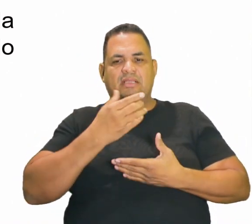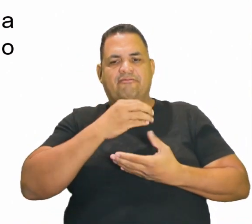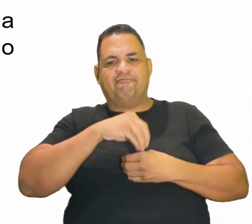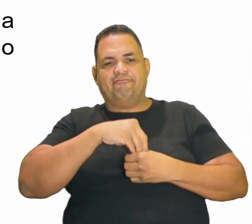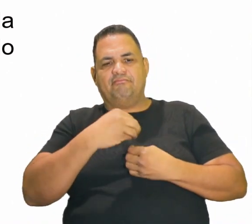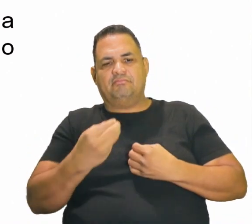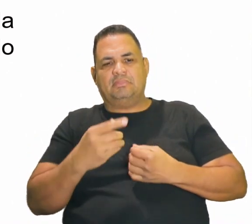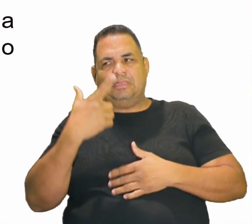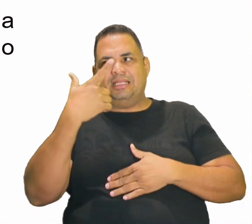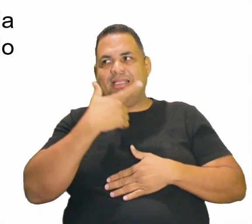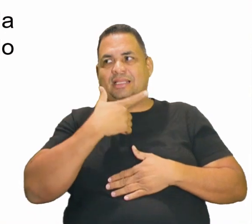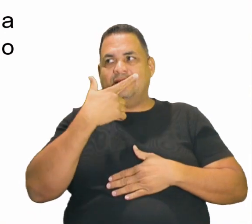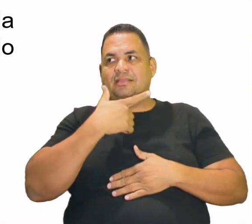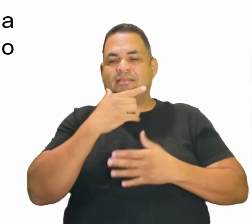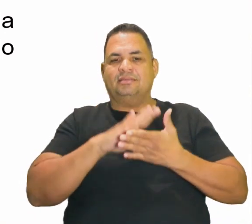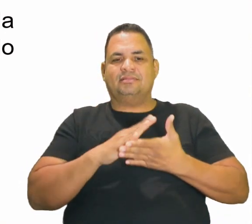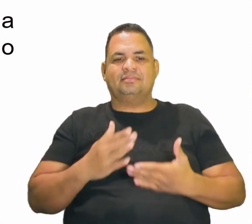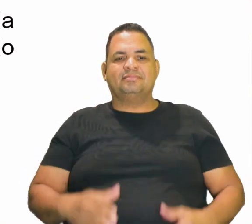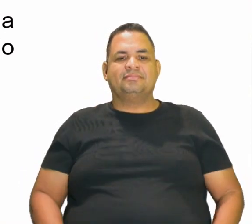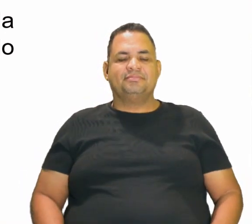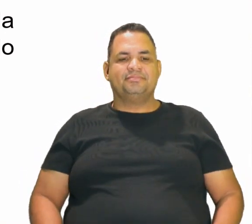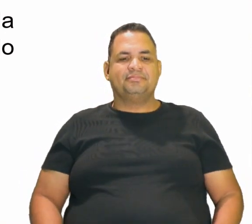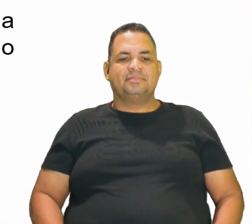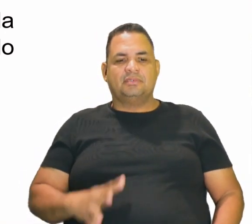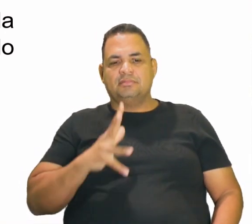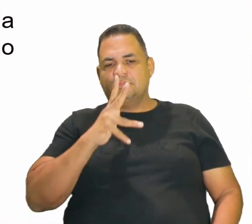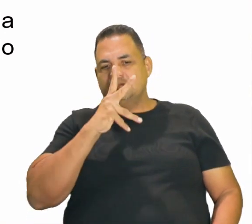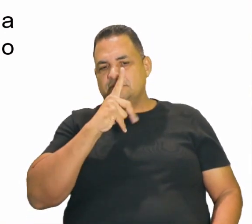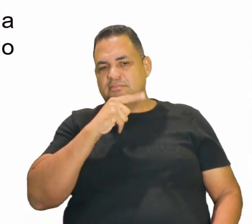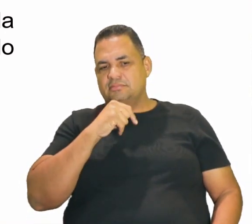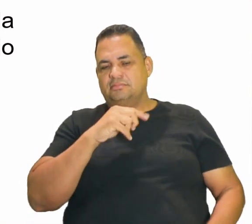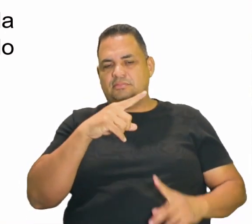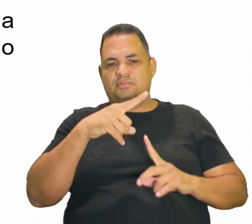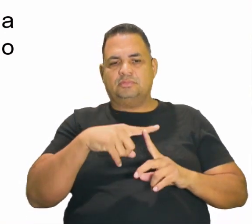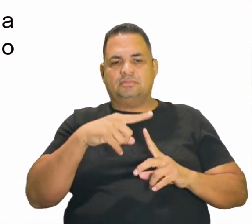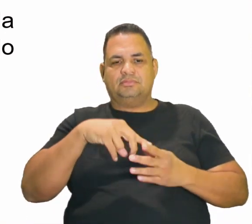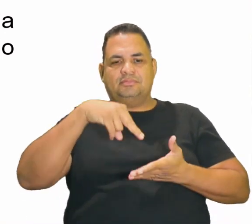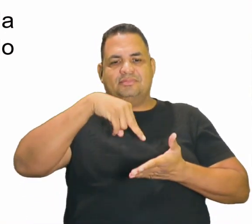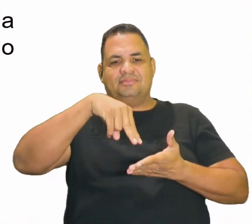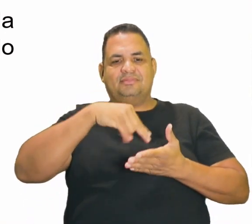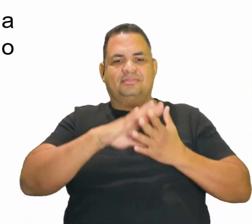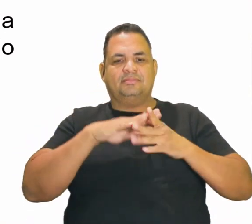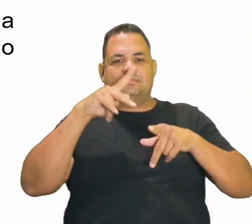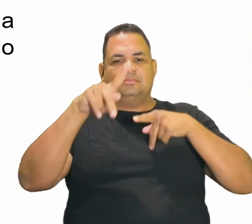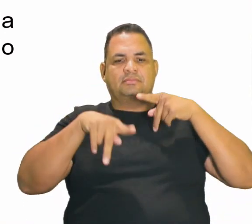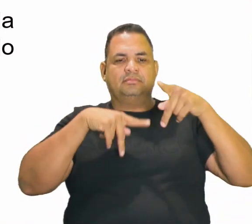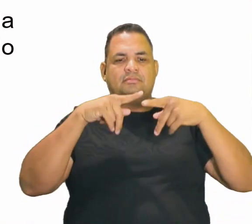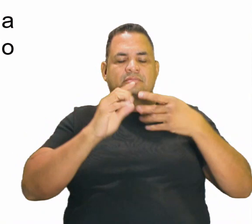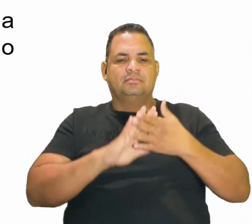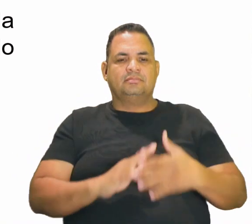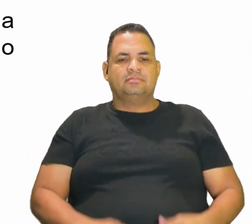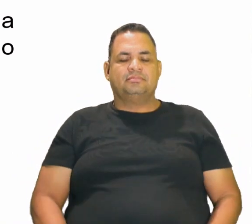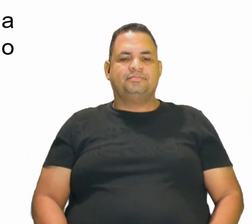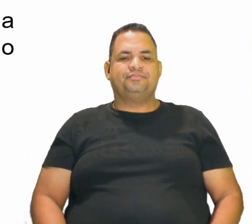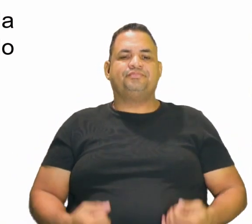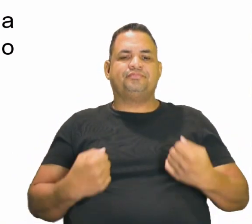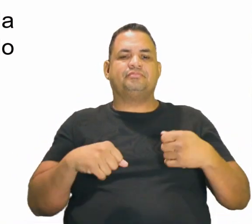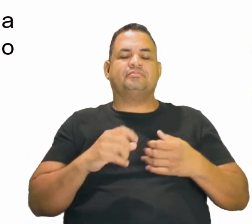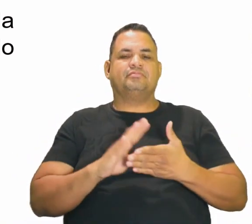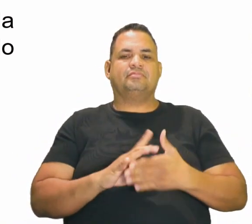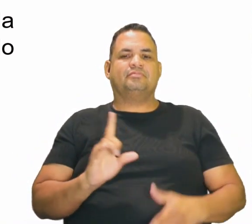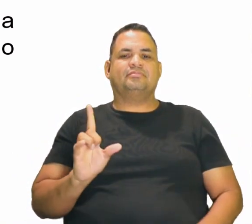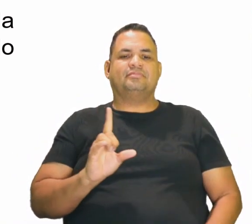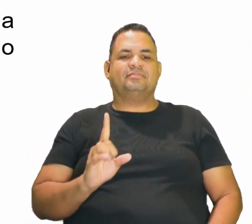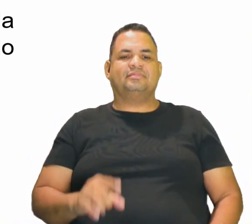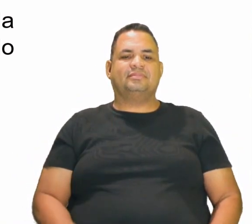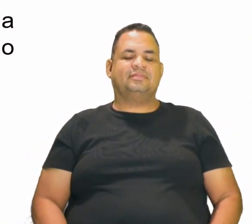e nem os movimentos são acelerados são bem lentos né tipo de dança popular não podemos dizer que não